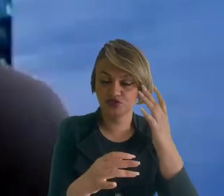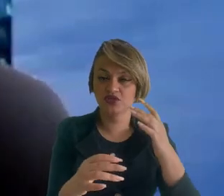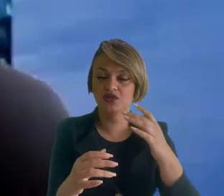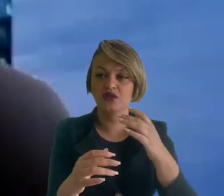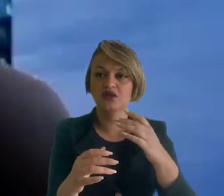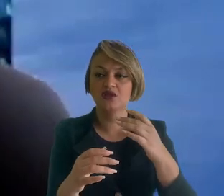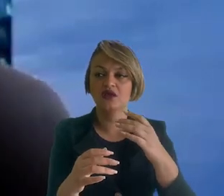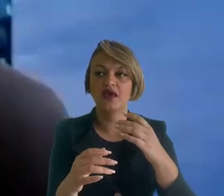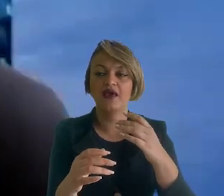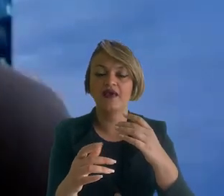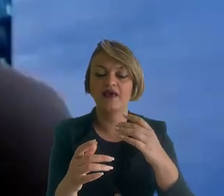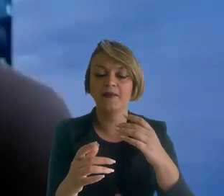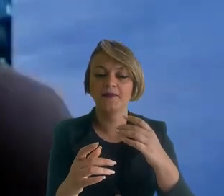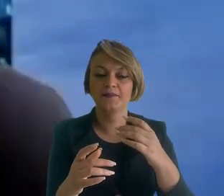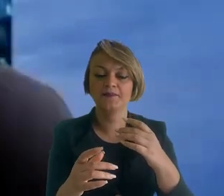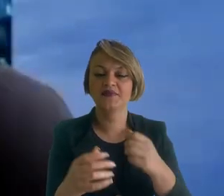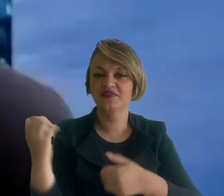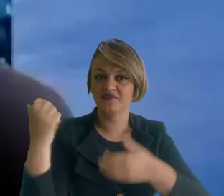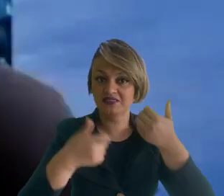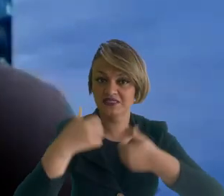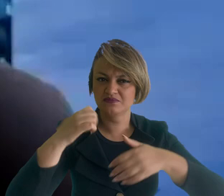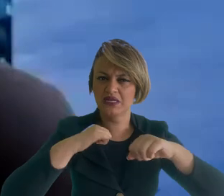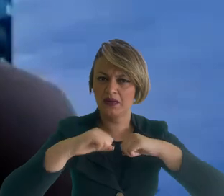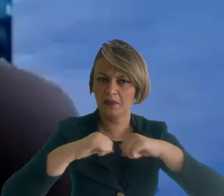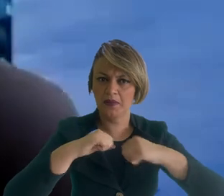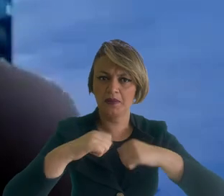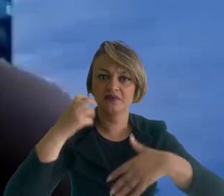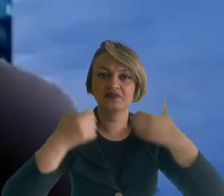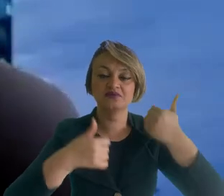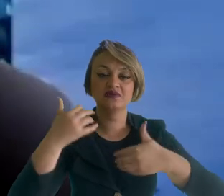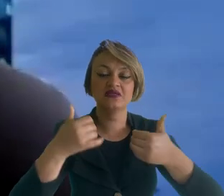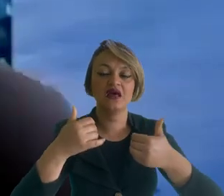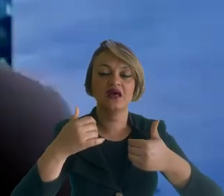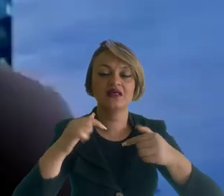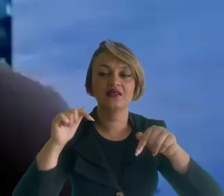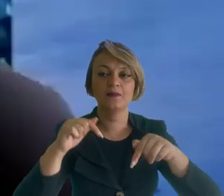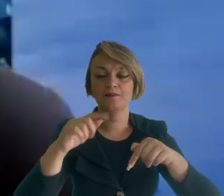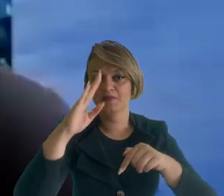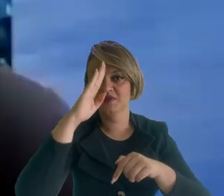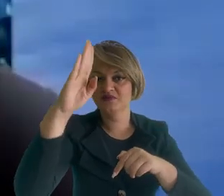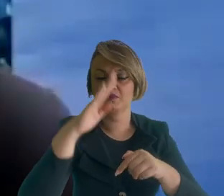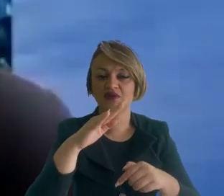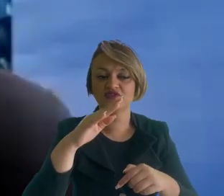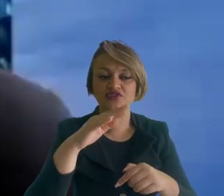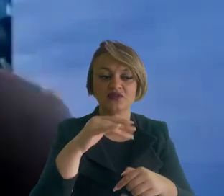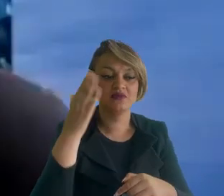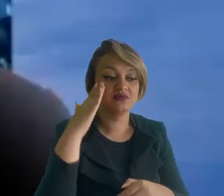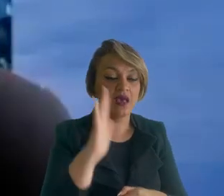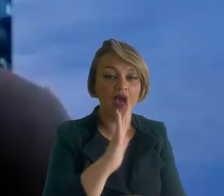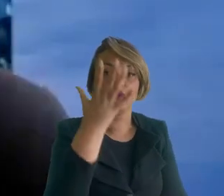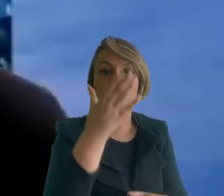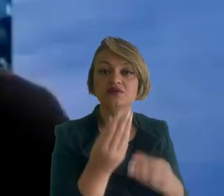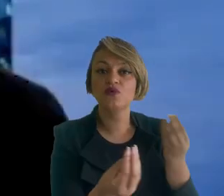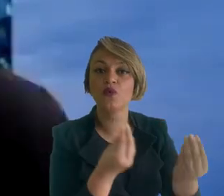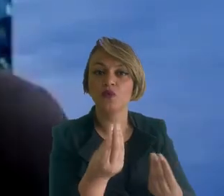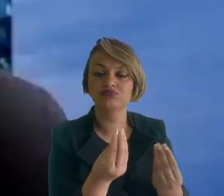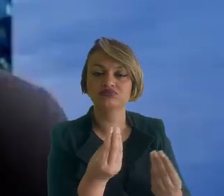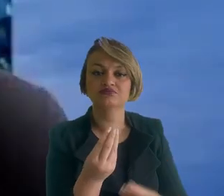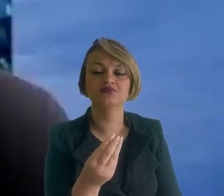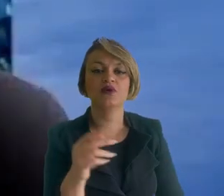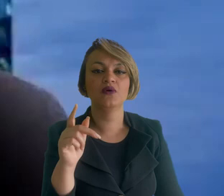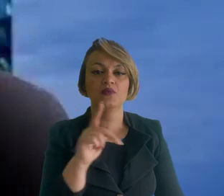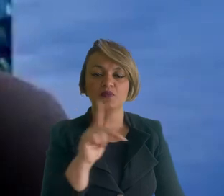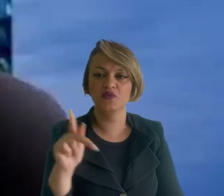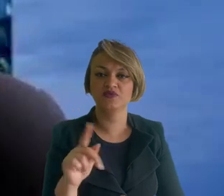será discutida principalmente na sua vertente da causalidade pelos professores